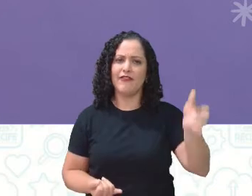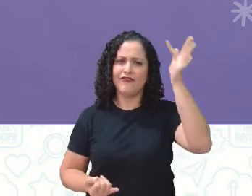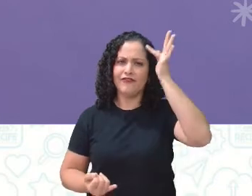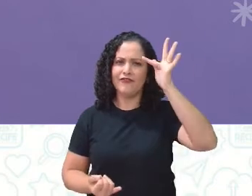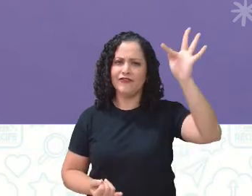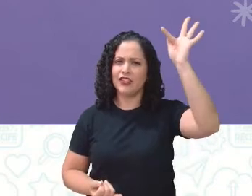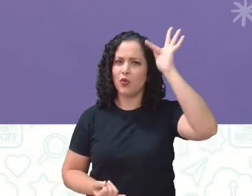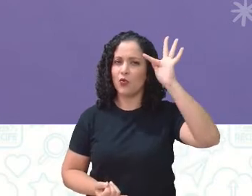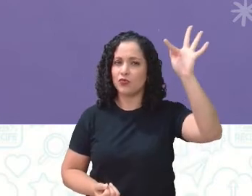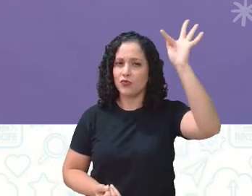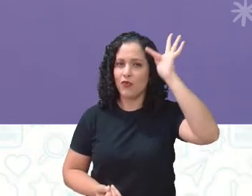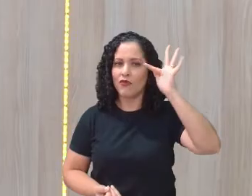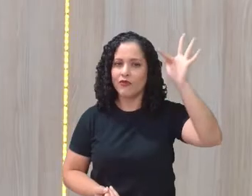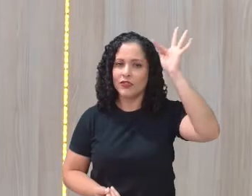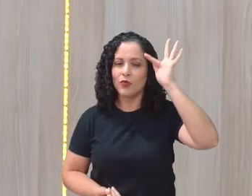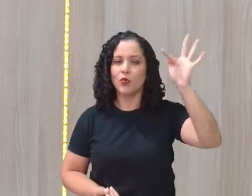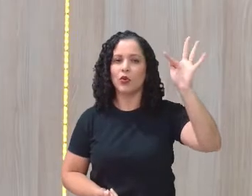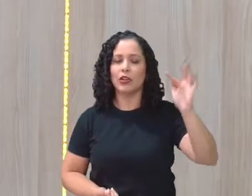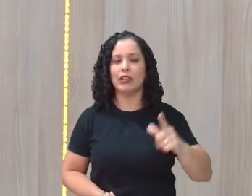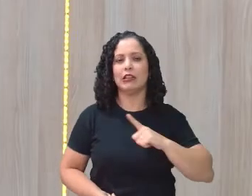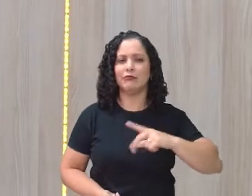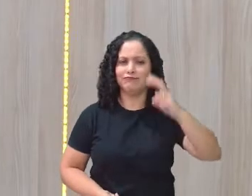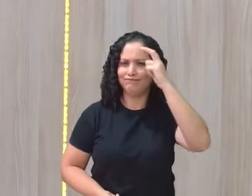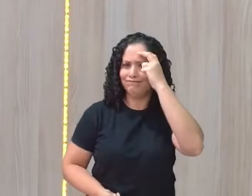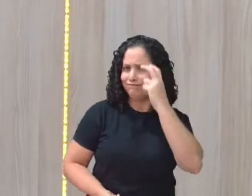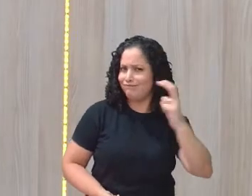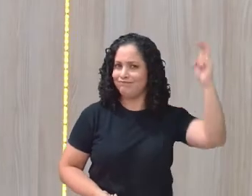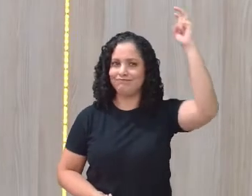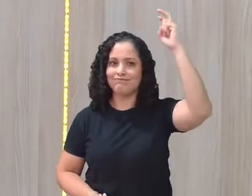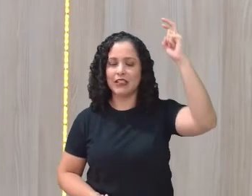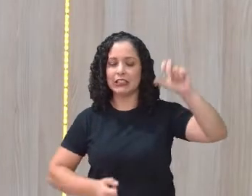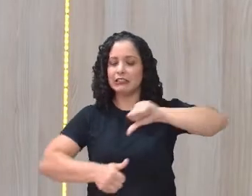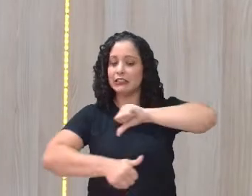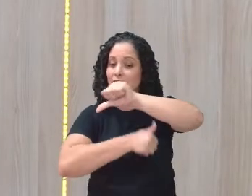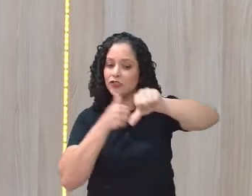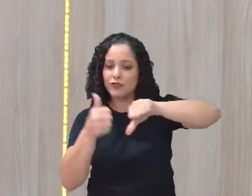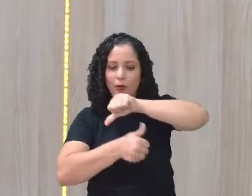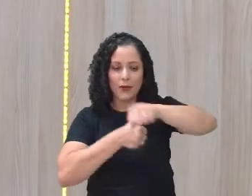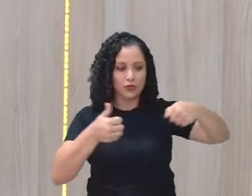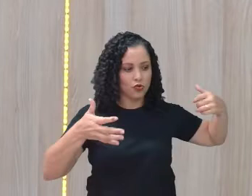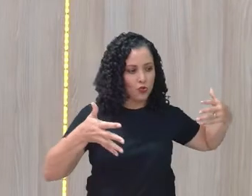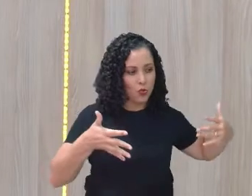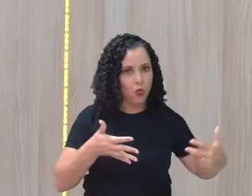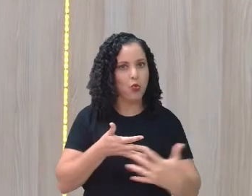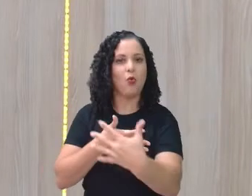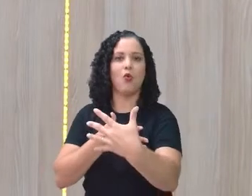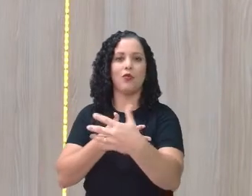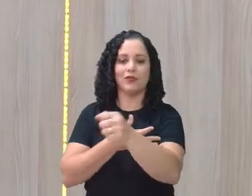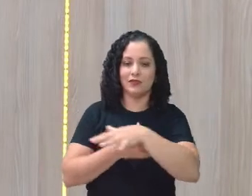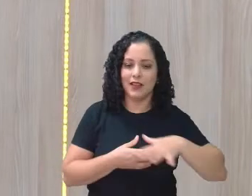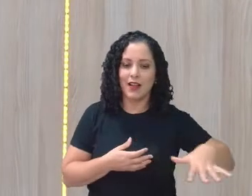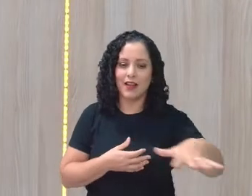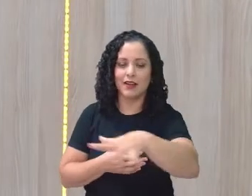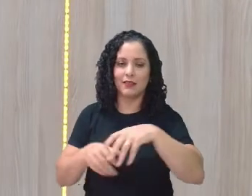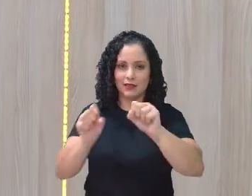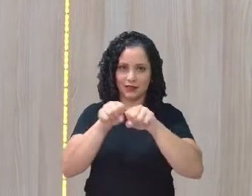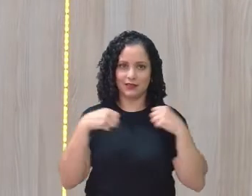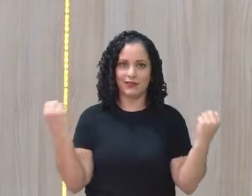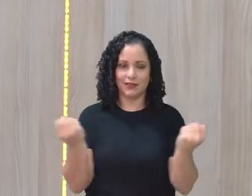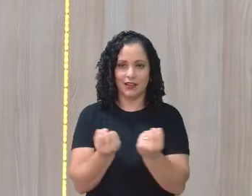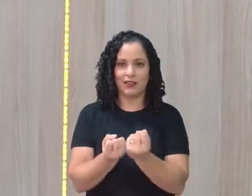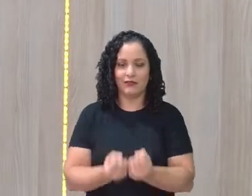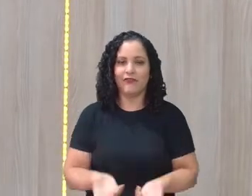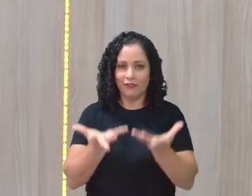filosófico, intelectual, que trouxe muitas transformações no âmbito social, certo?